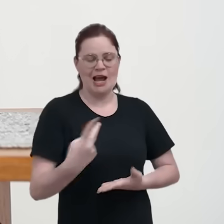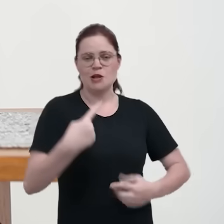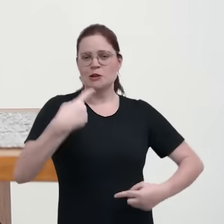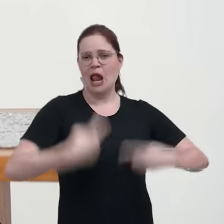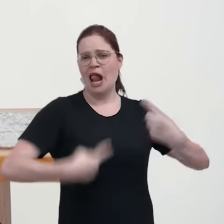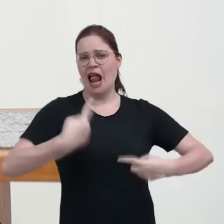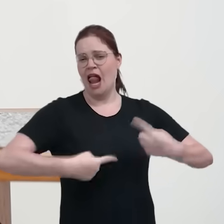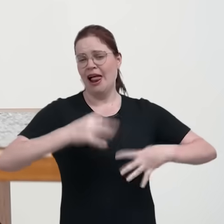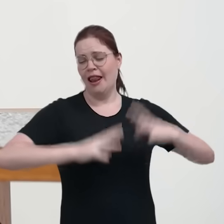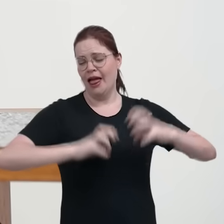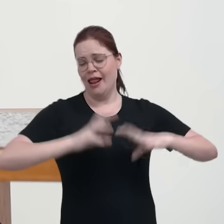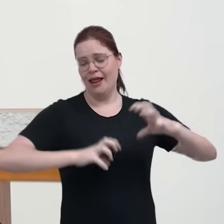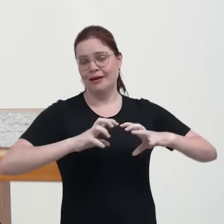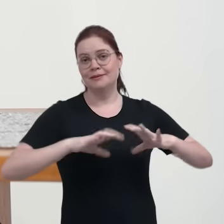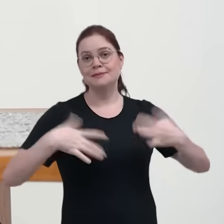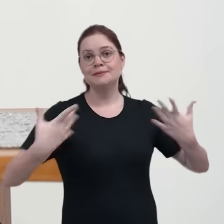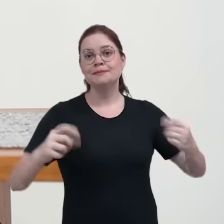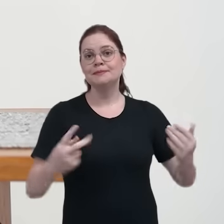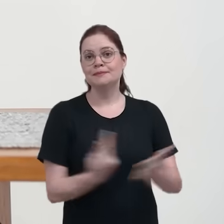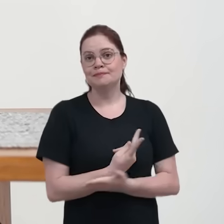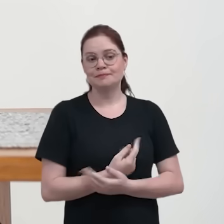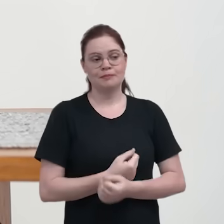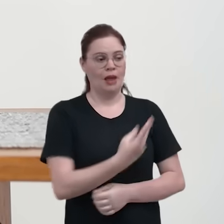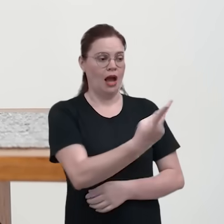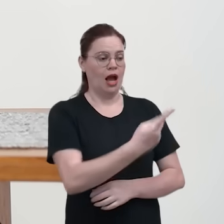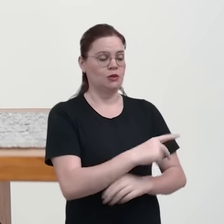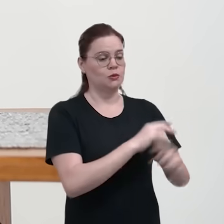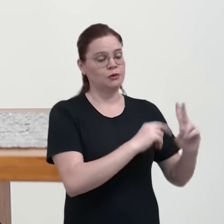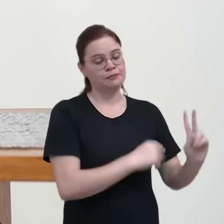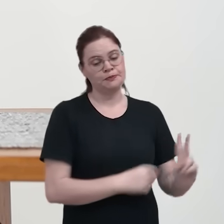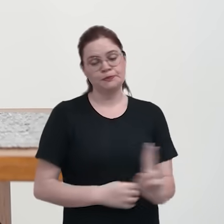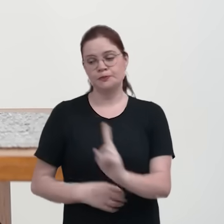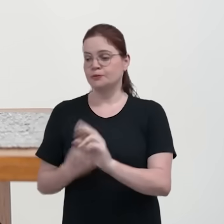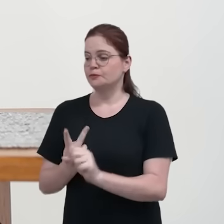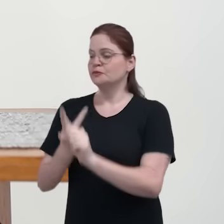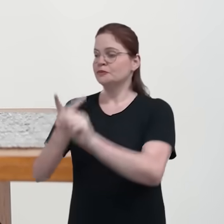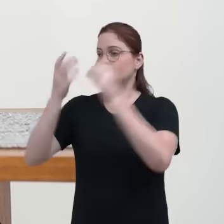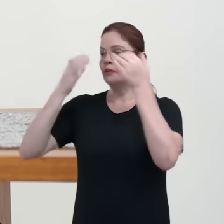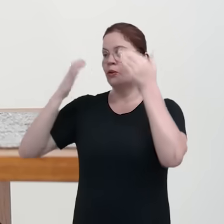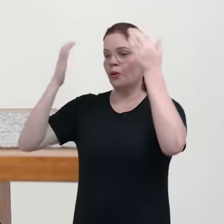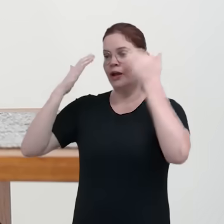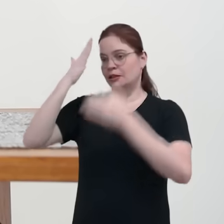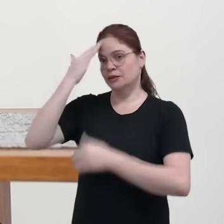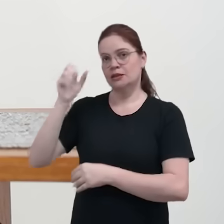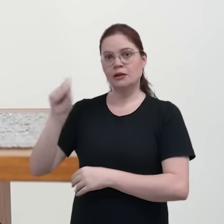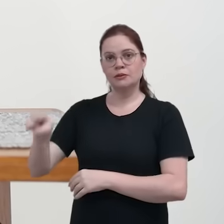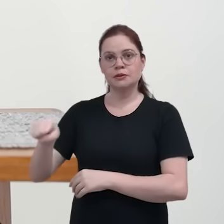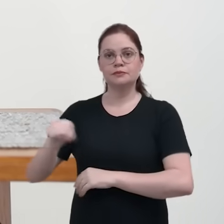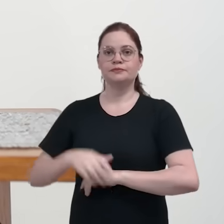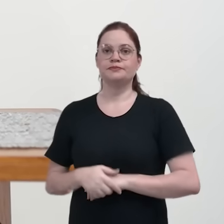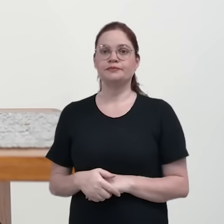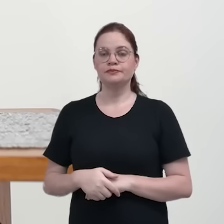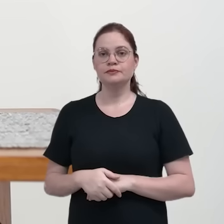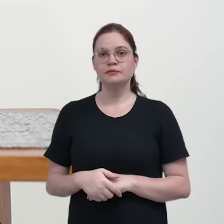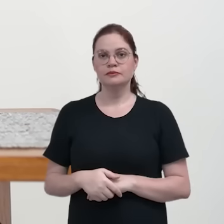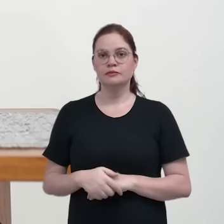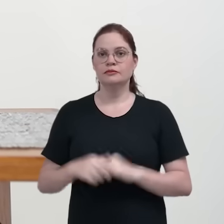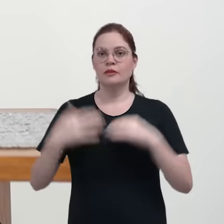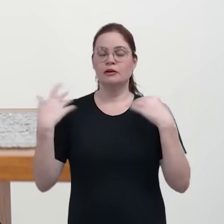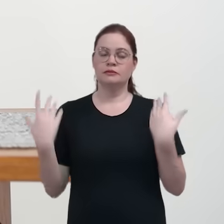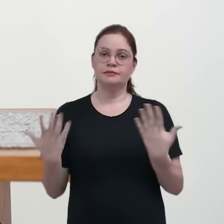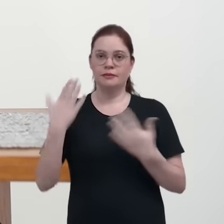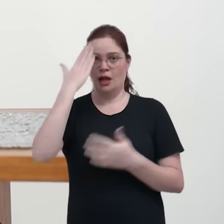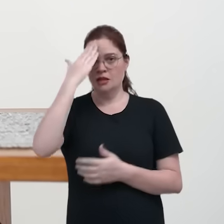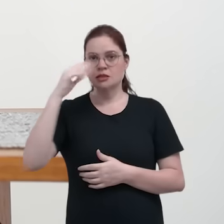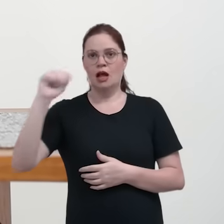e foi necessário que esse caso fosse levado ao rei Salomão. Salomão,